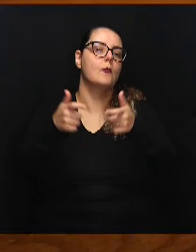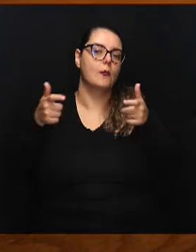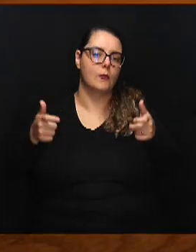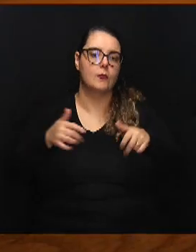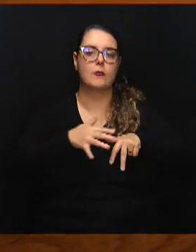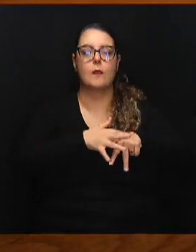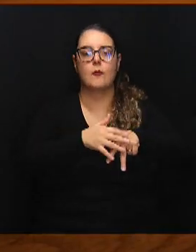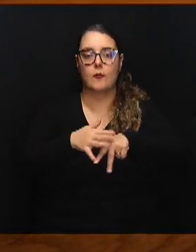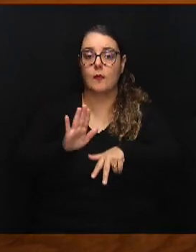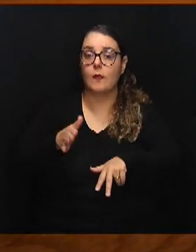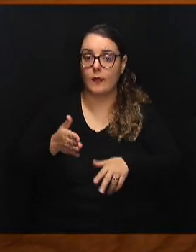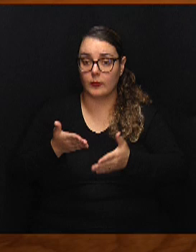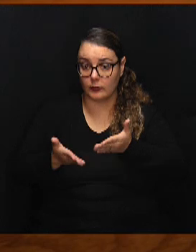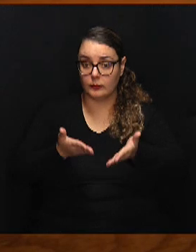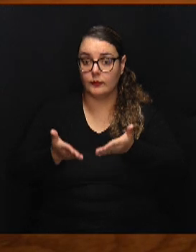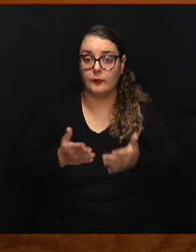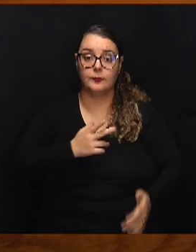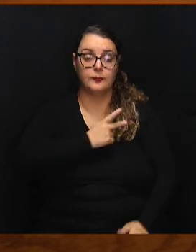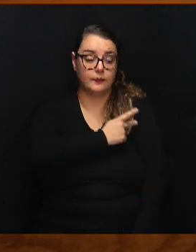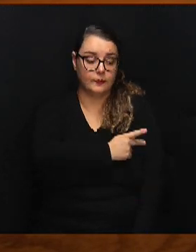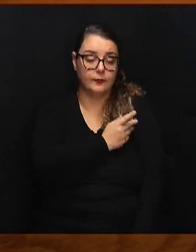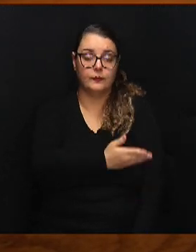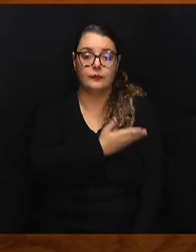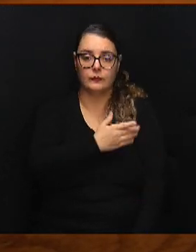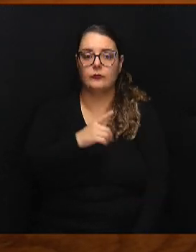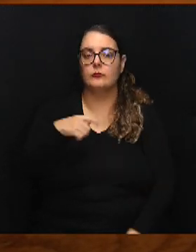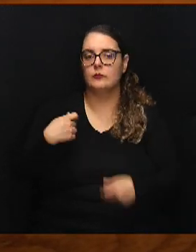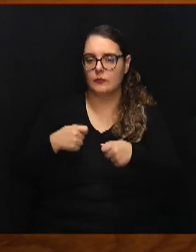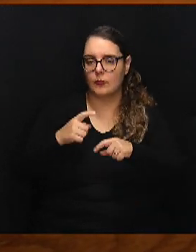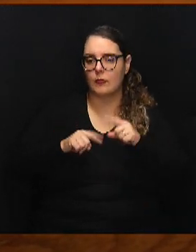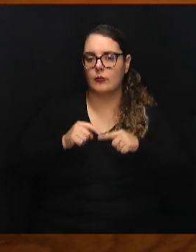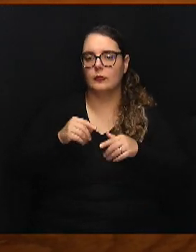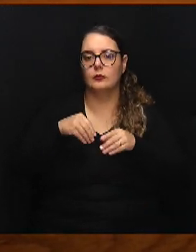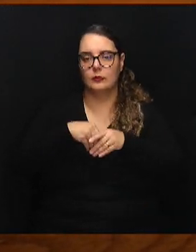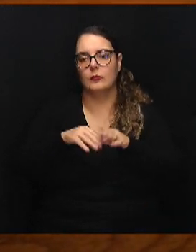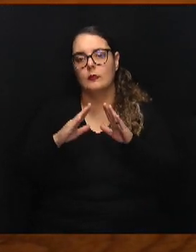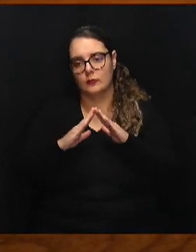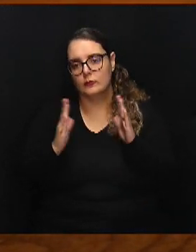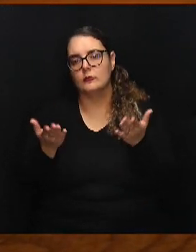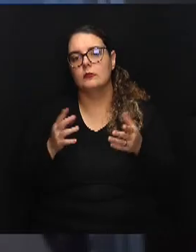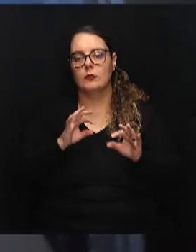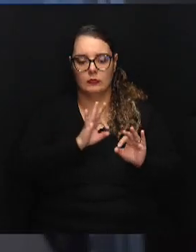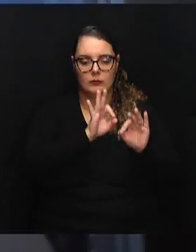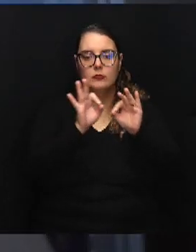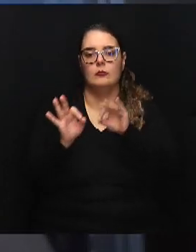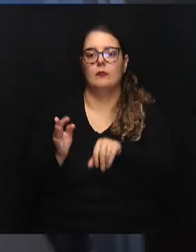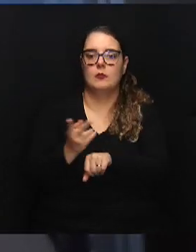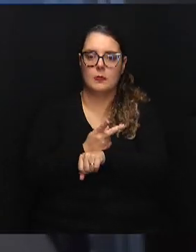pacientes que já tratam de hipertensão devem ter um equipamento em casa para poder monitorar e